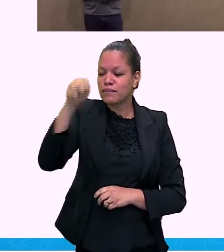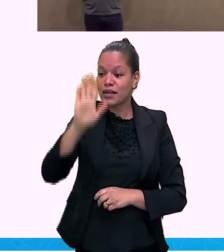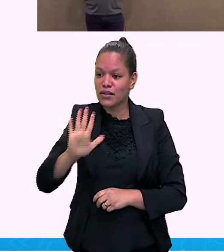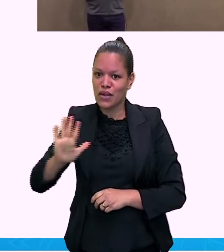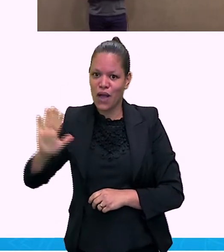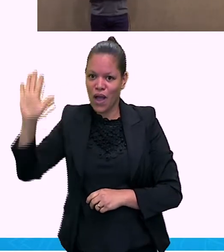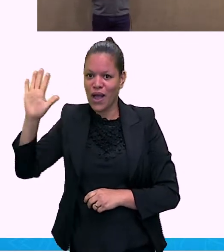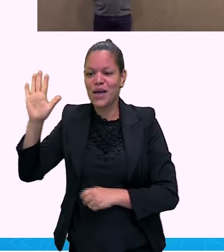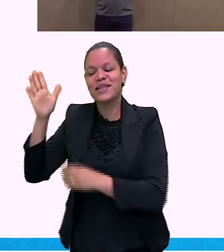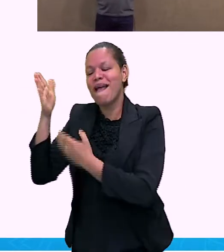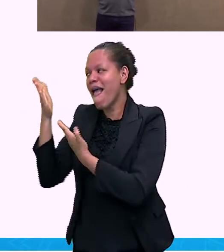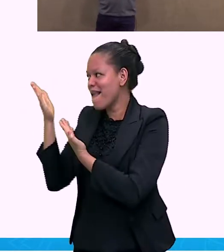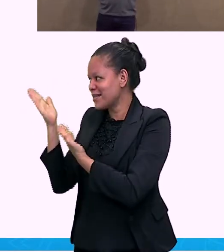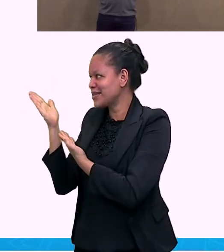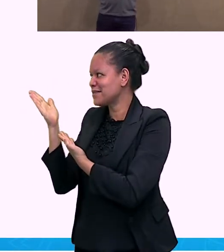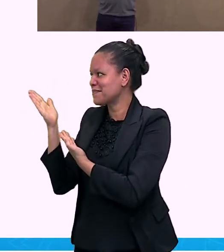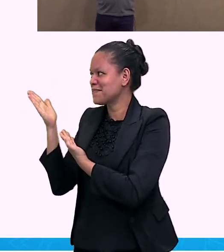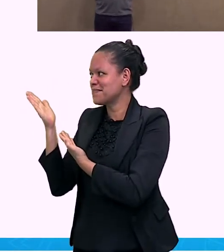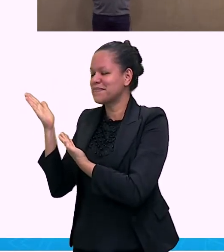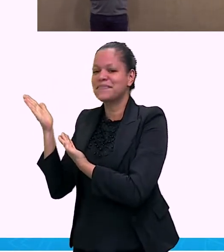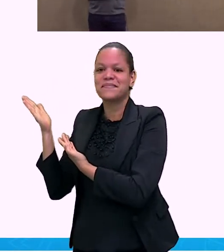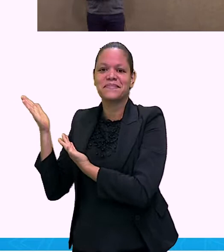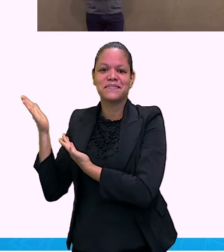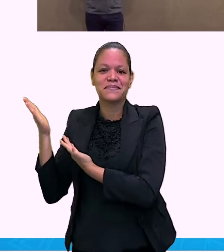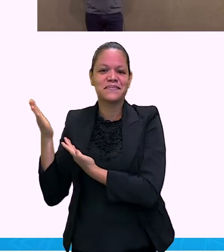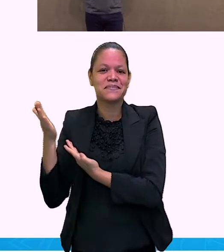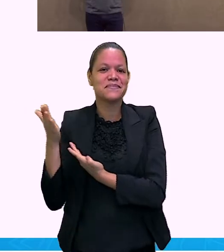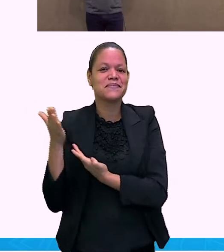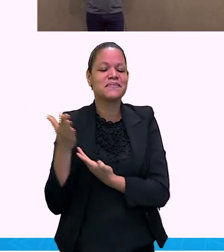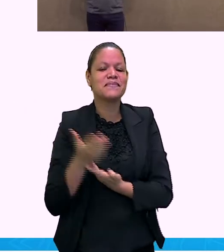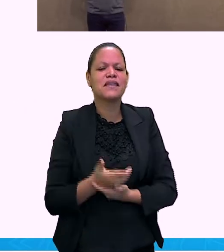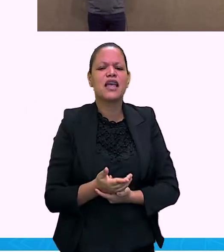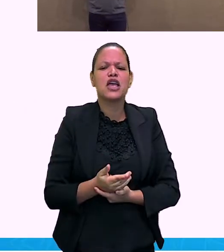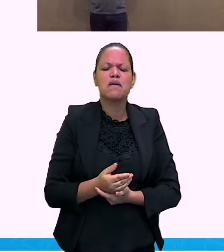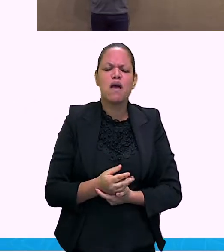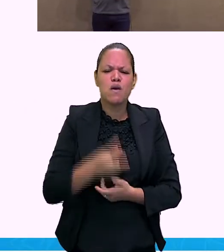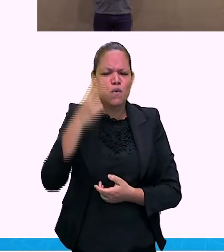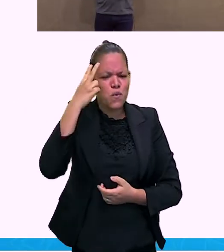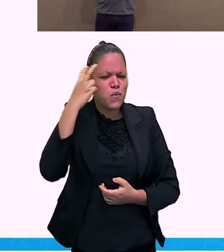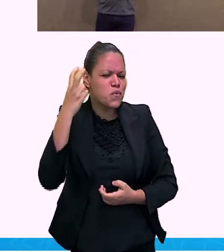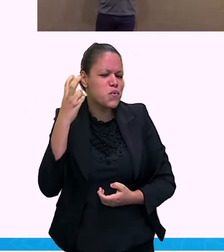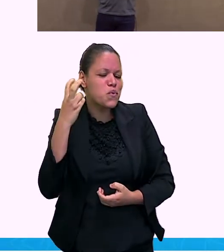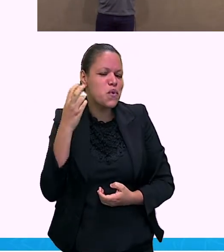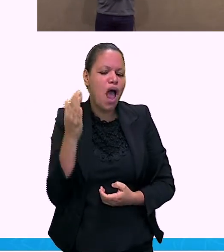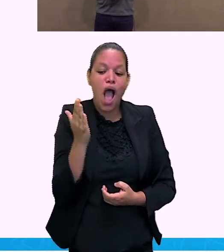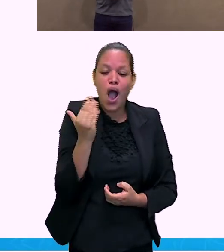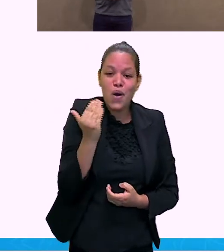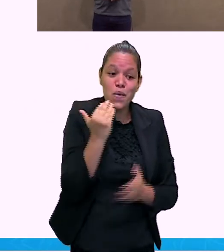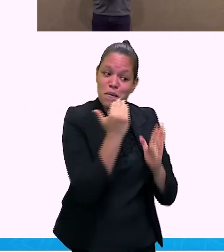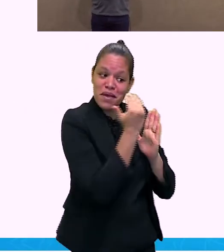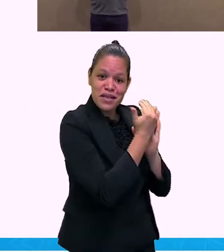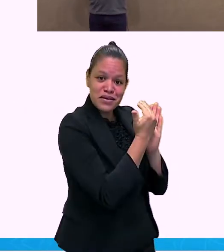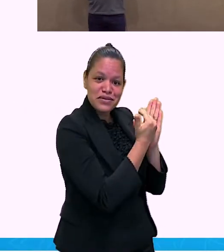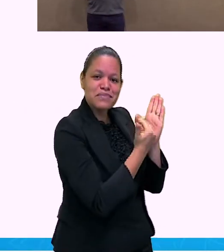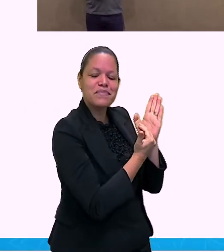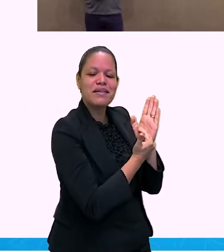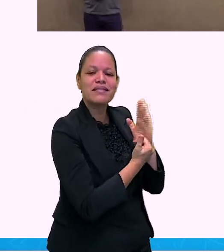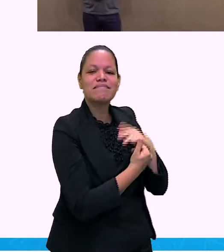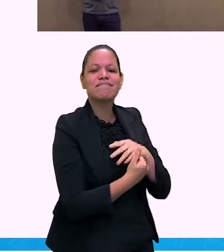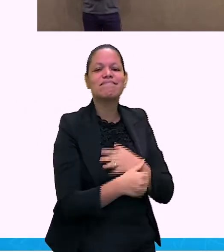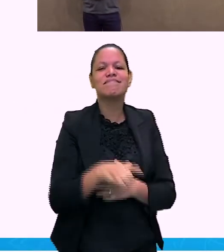culturas e danças. Nós vamos ter ainda comidas típicas falando aqui. Também temos no espaço azul